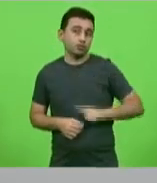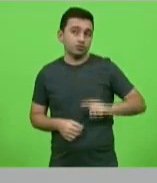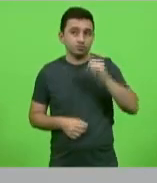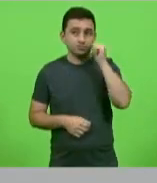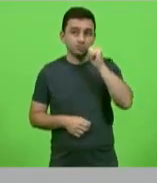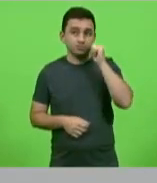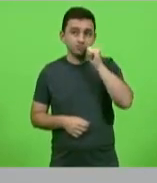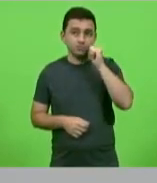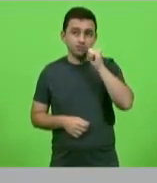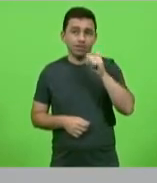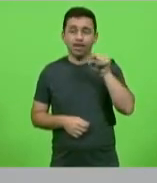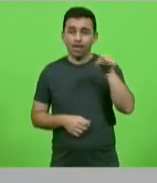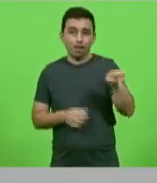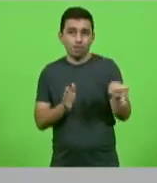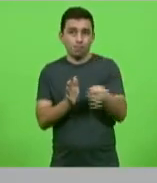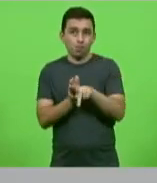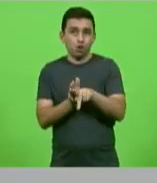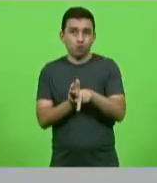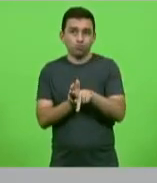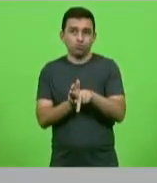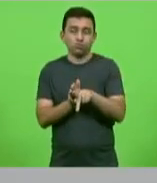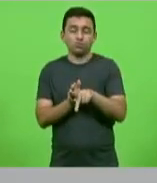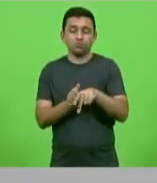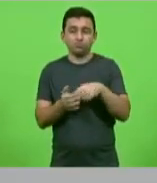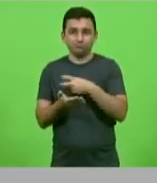bojo do processo de impeachment.